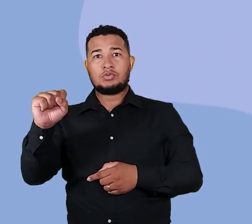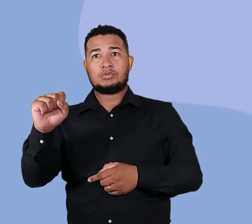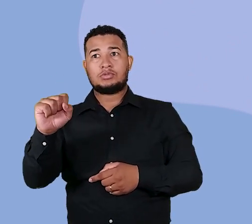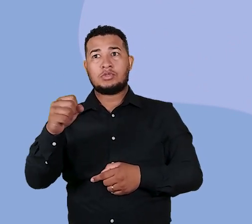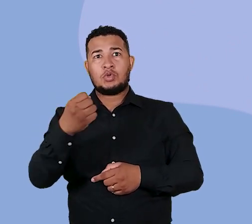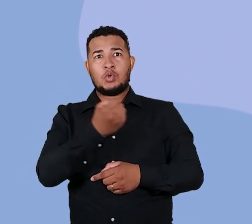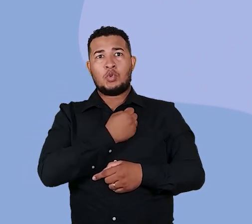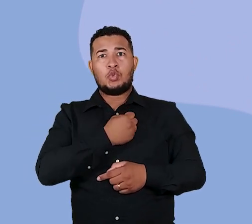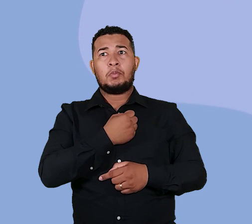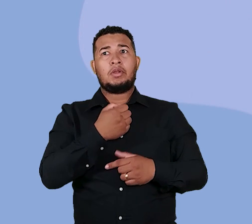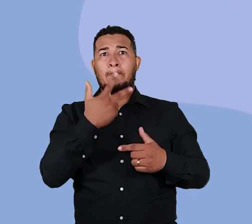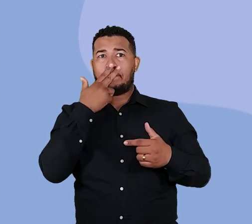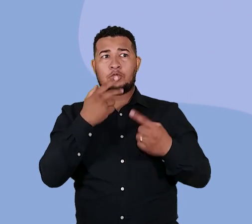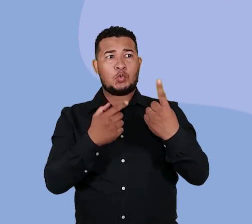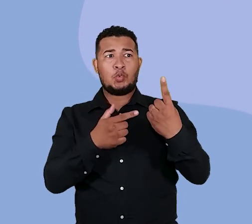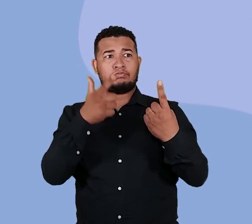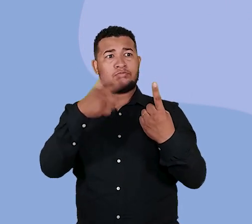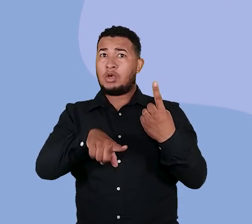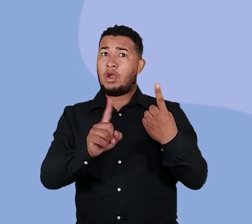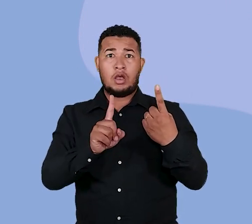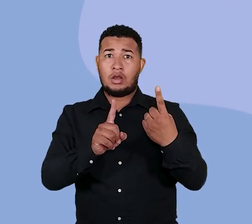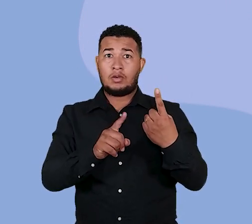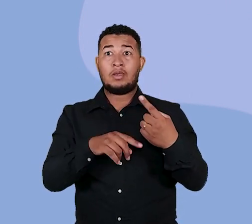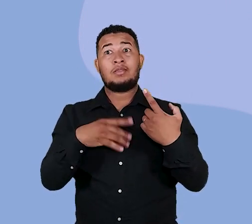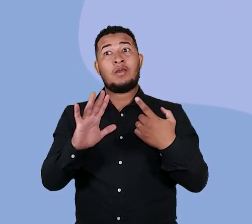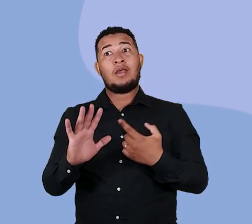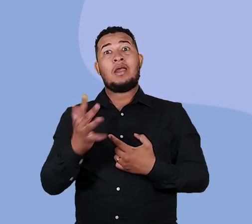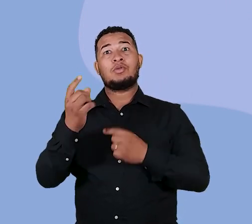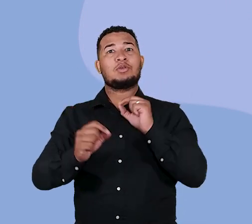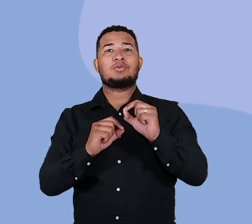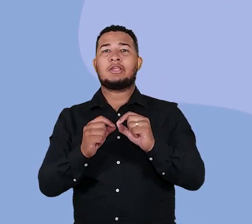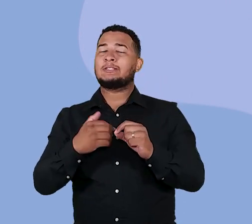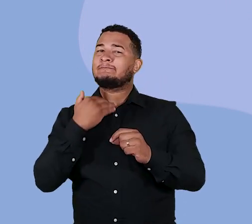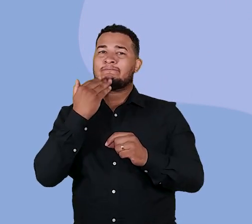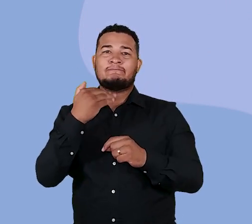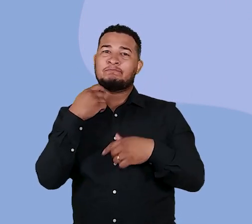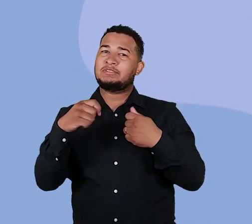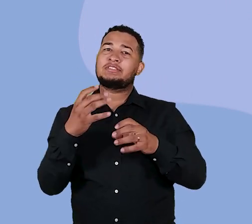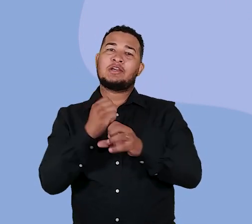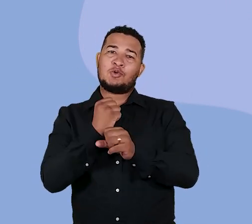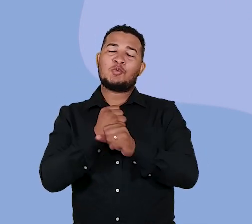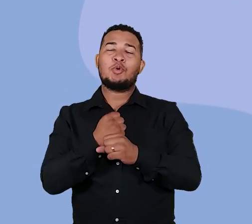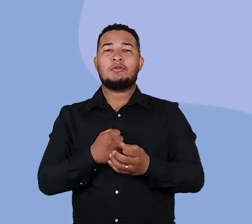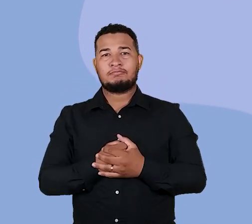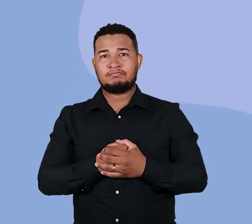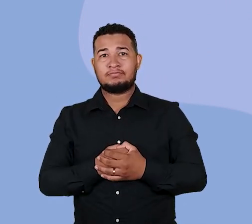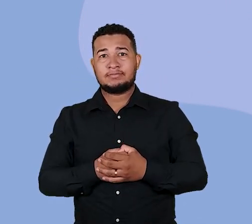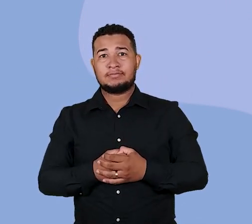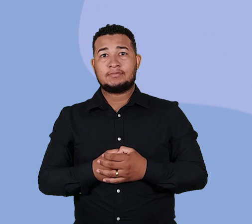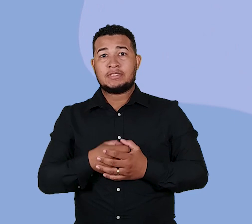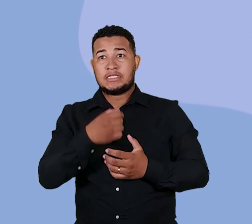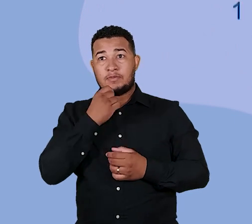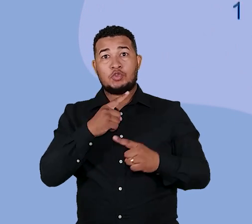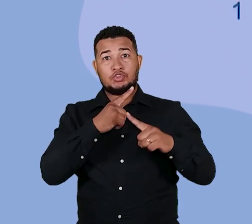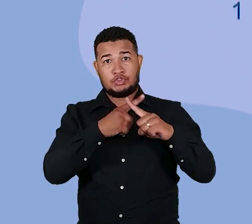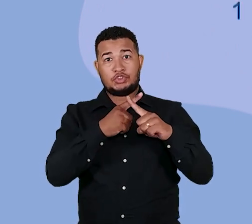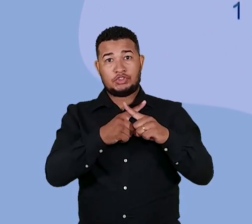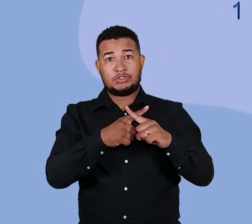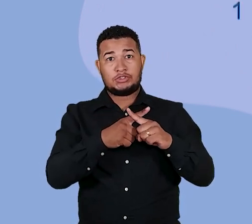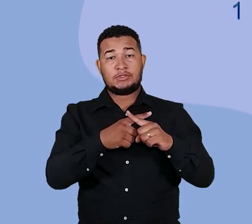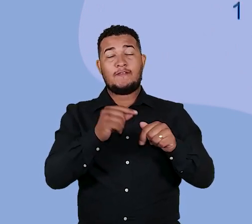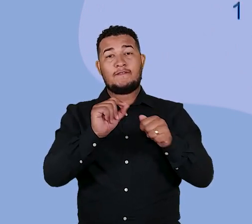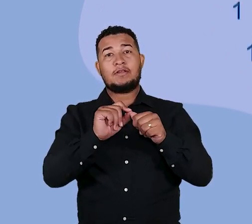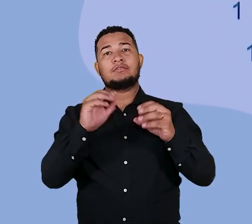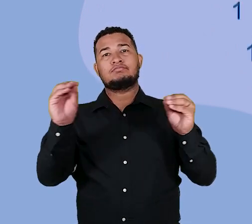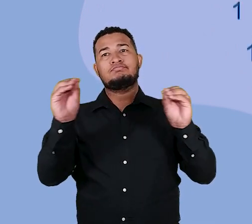0,1787878. Esse 1 não está repetindo. Quando isso acontece, aí não tem truque, né? Vamos lá? Igual a x, multiplica por